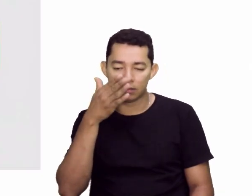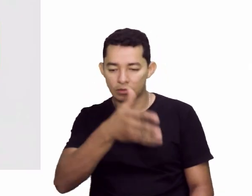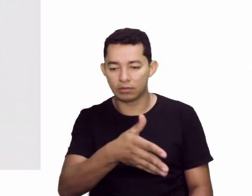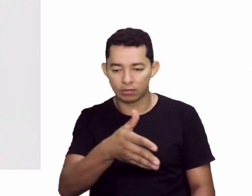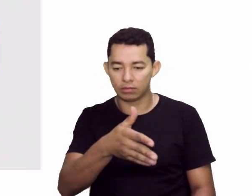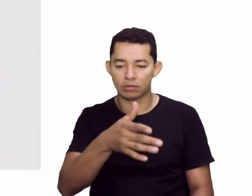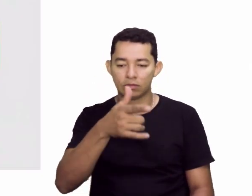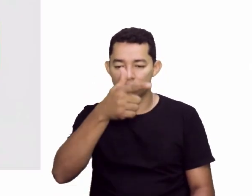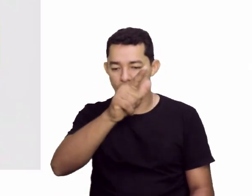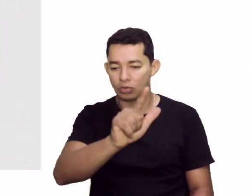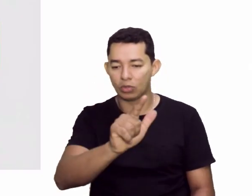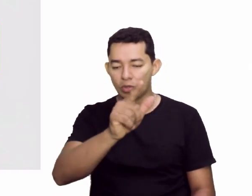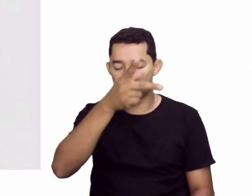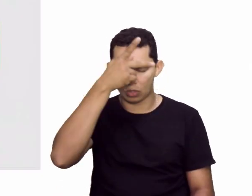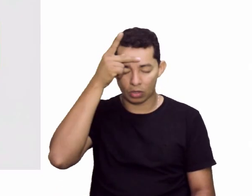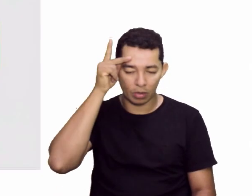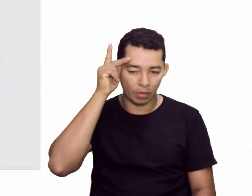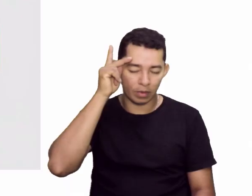voz,